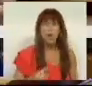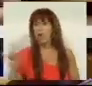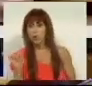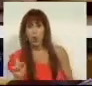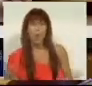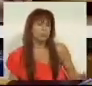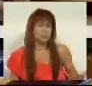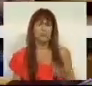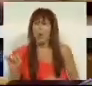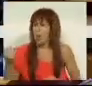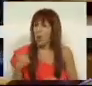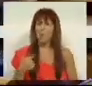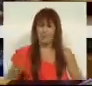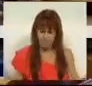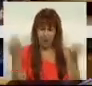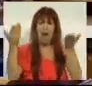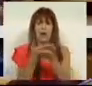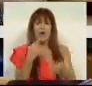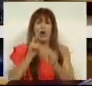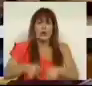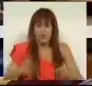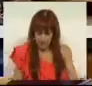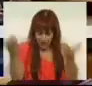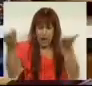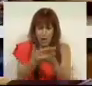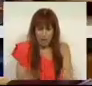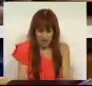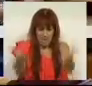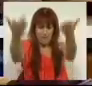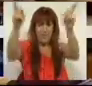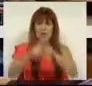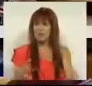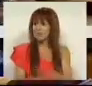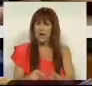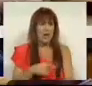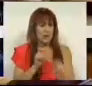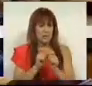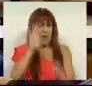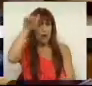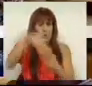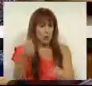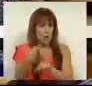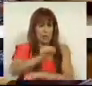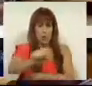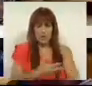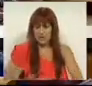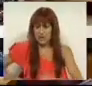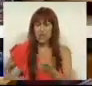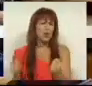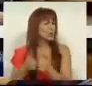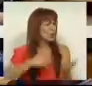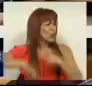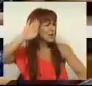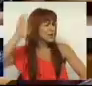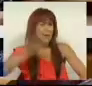não, sem relançar a economia. Relançar a economia é a verdadeira solução para o combate ao desemprego. Todos